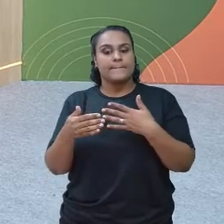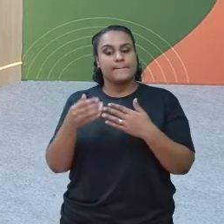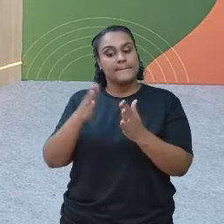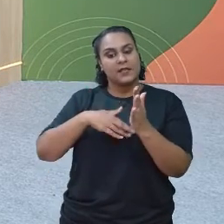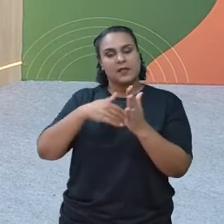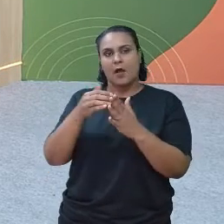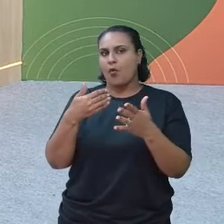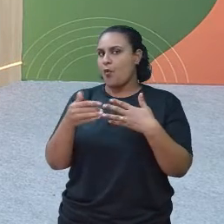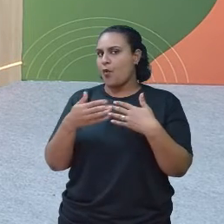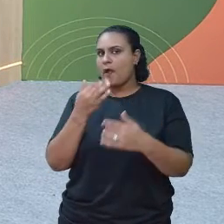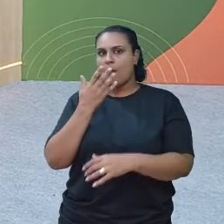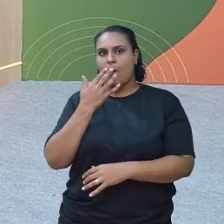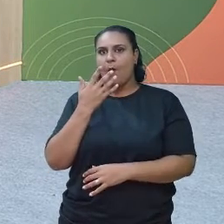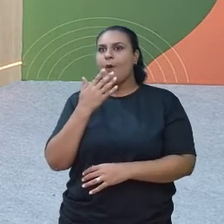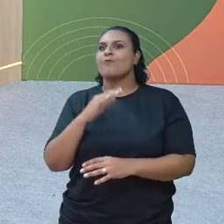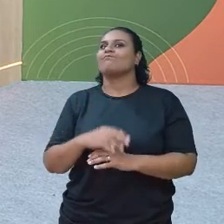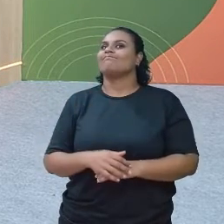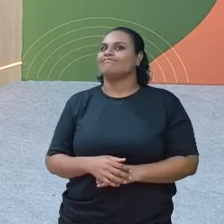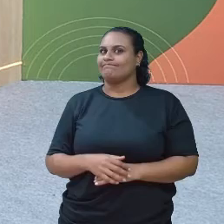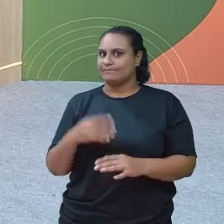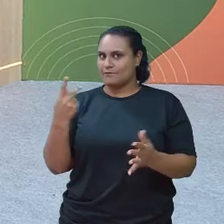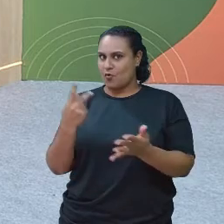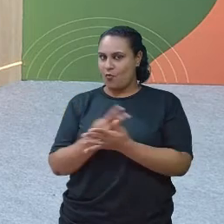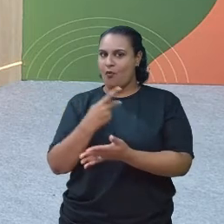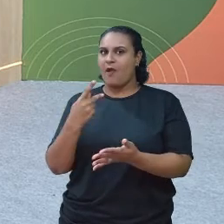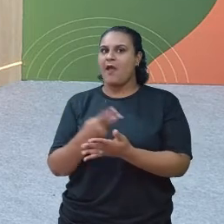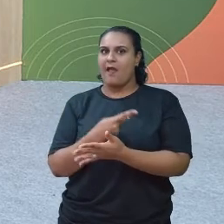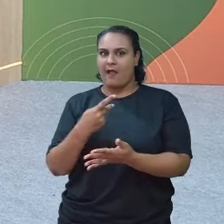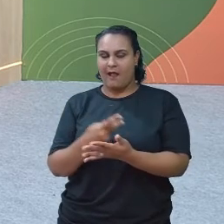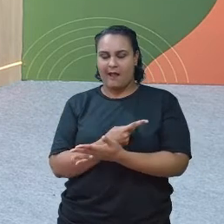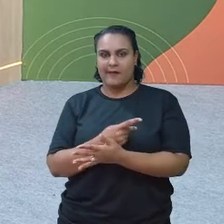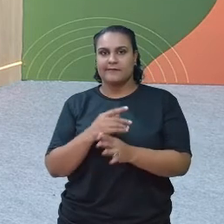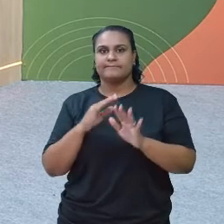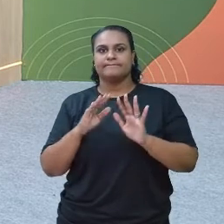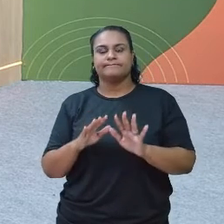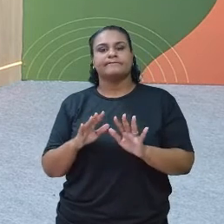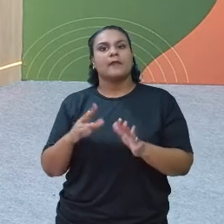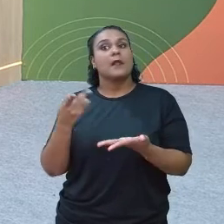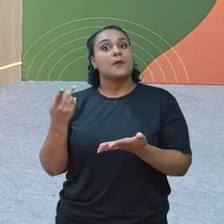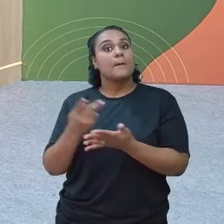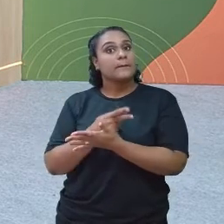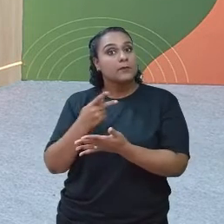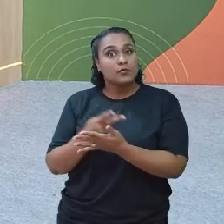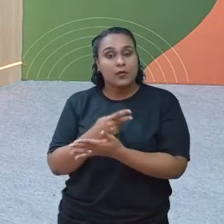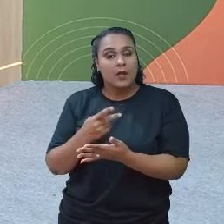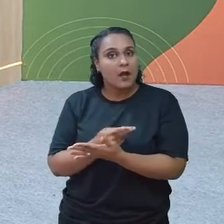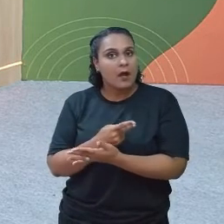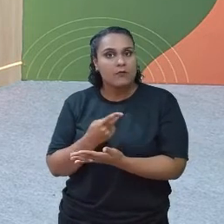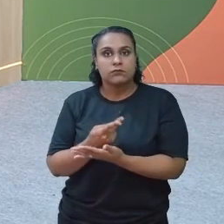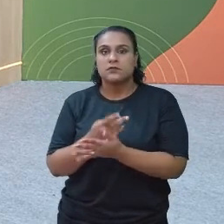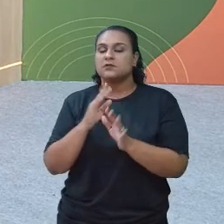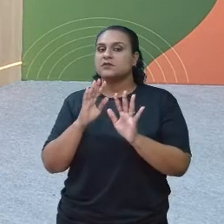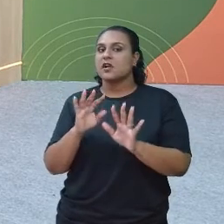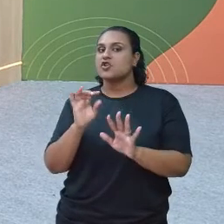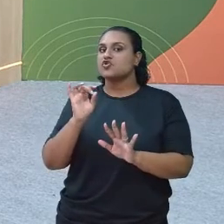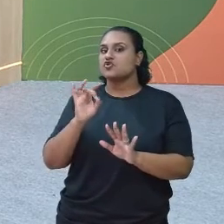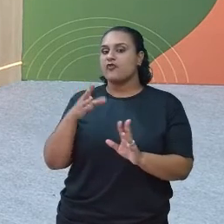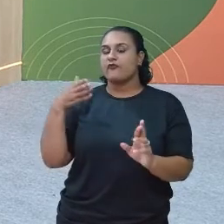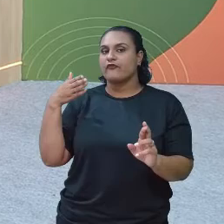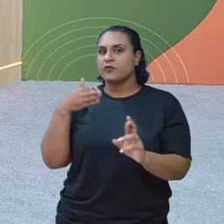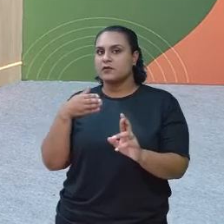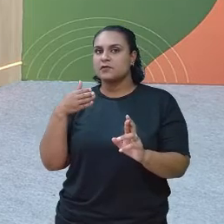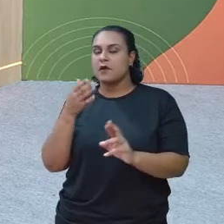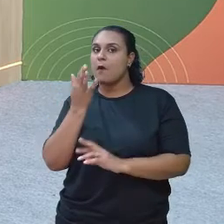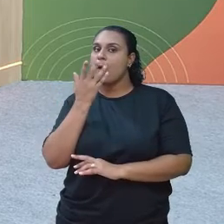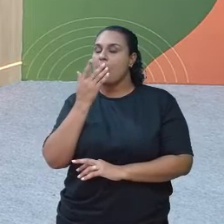4 cores, eu posso cometer aquela falha ali, tá certo? Então, para não cometer a falha, no caso aqui, só fazendo referência com a